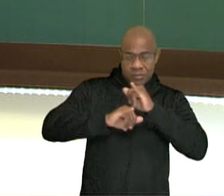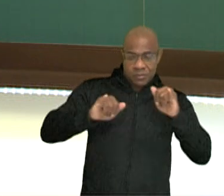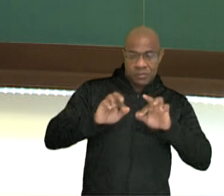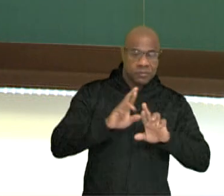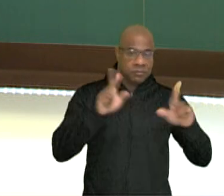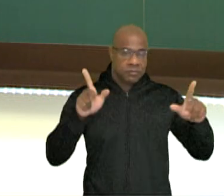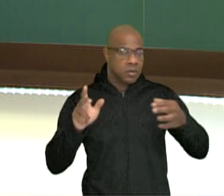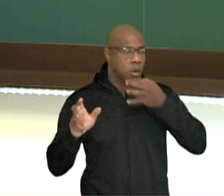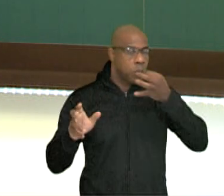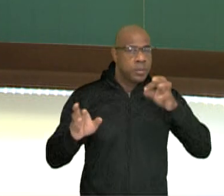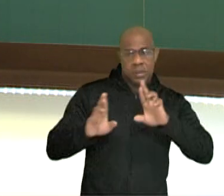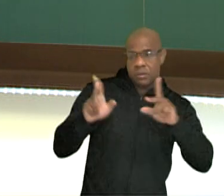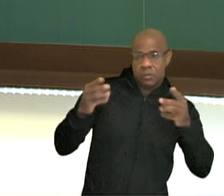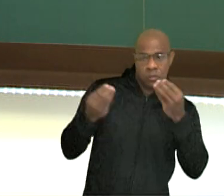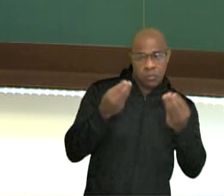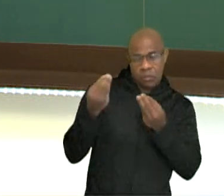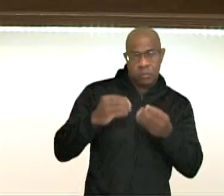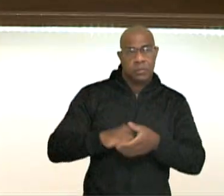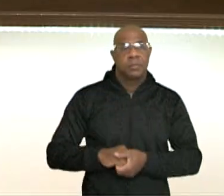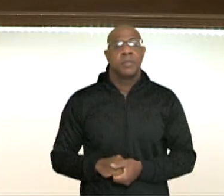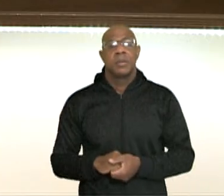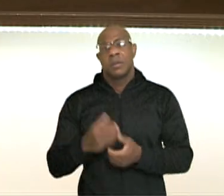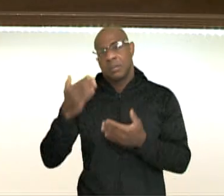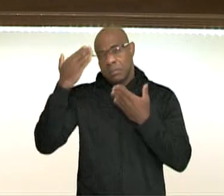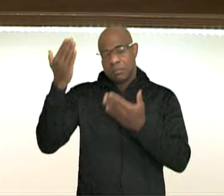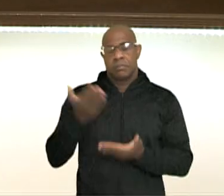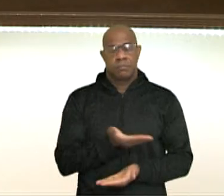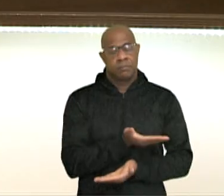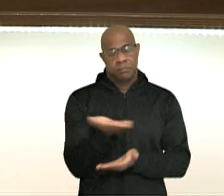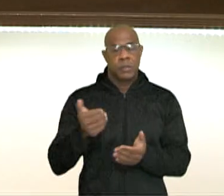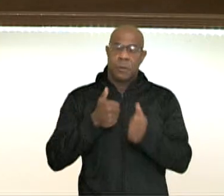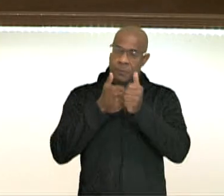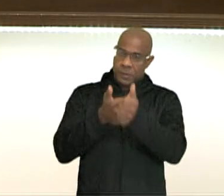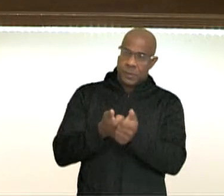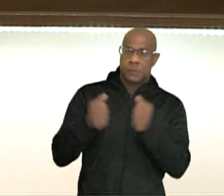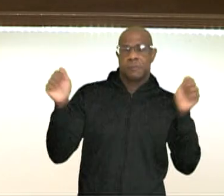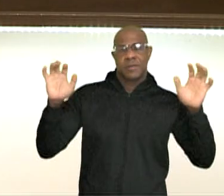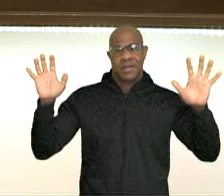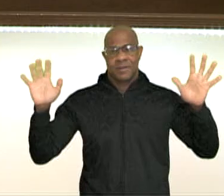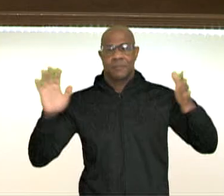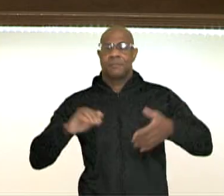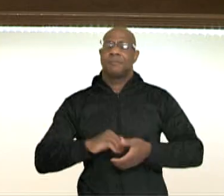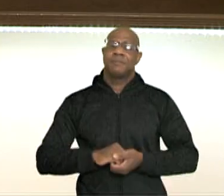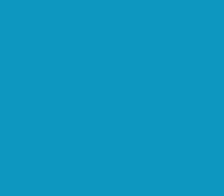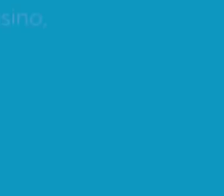fato e opinião, certo? Então, muito obrigado a todos que acompanharam. Até a próxima.